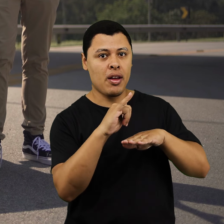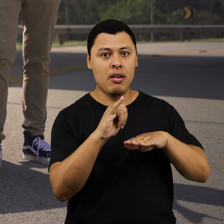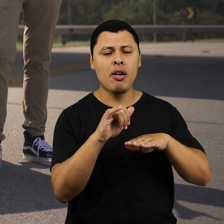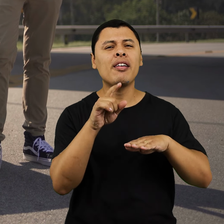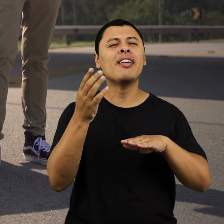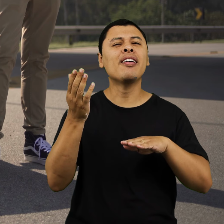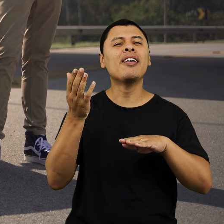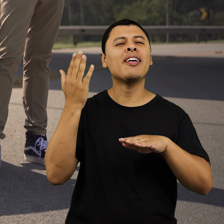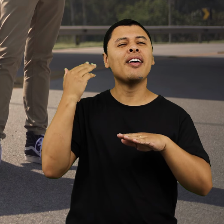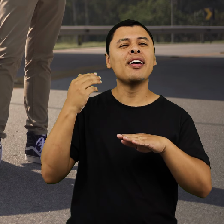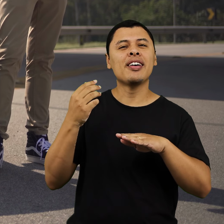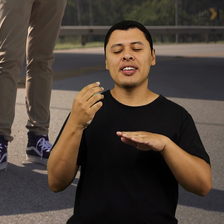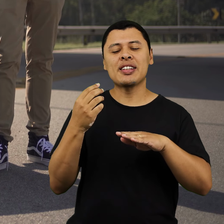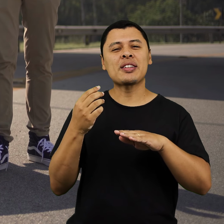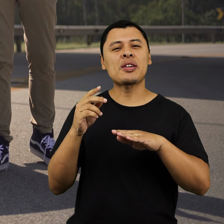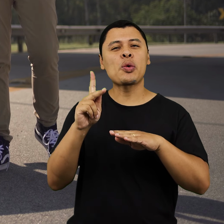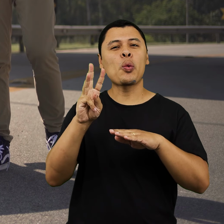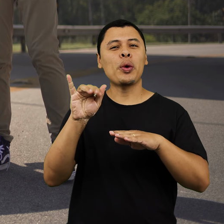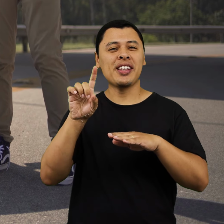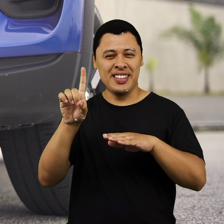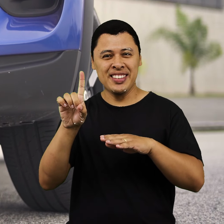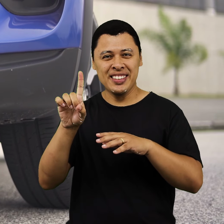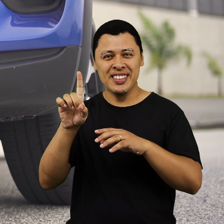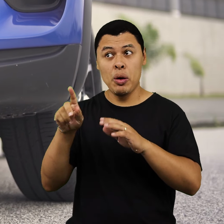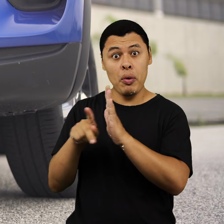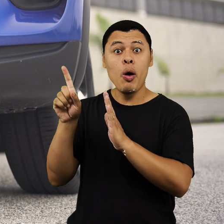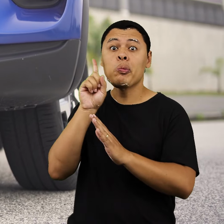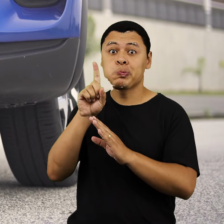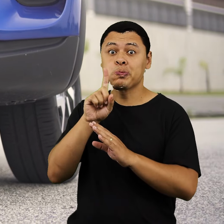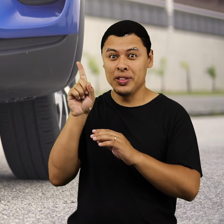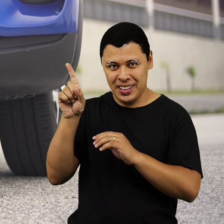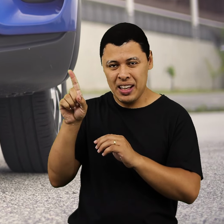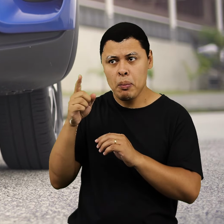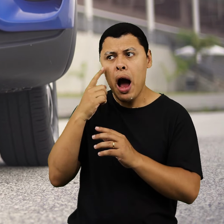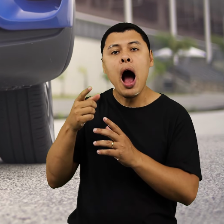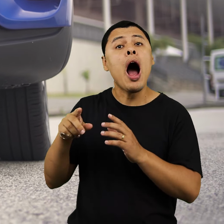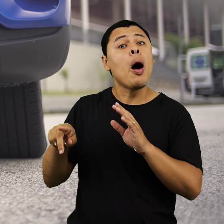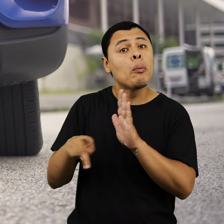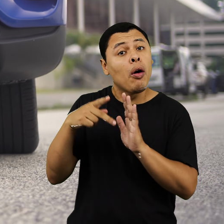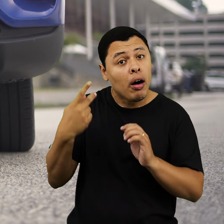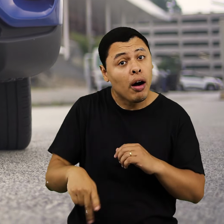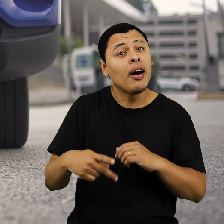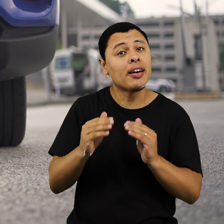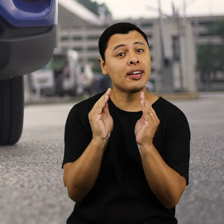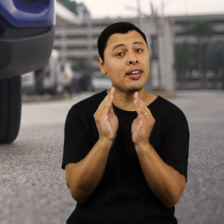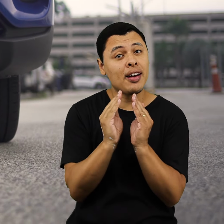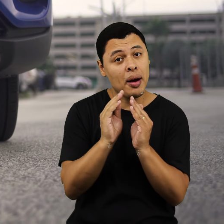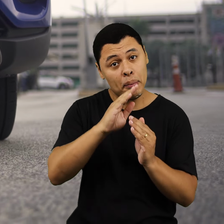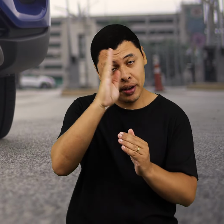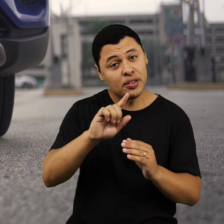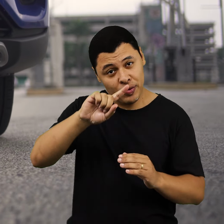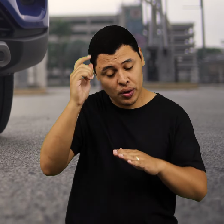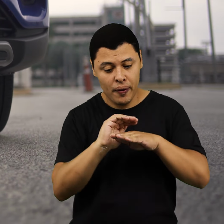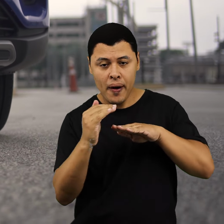no Kwid indiano, que foi apresentado em 2019, mas muita gente não sabe, é que é uma criação do Centro de Design da Renault aqui no Brasil.